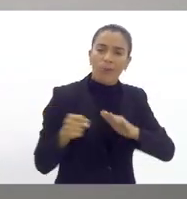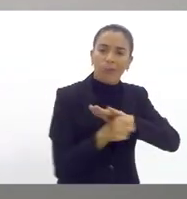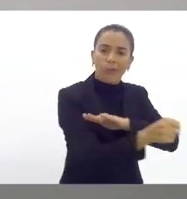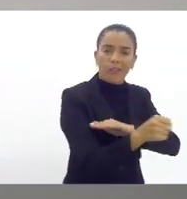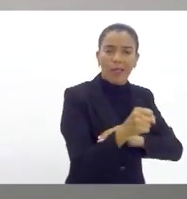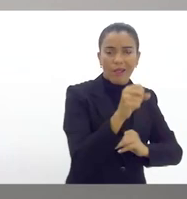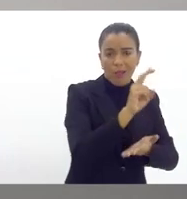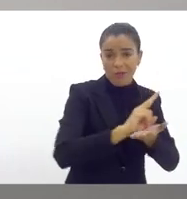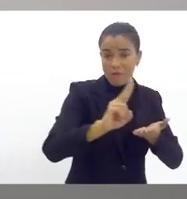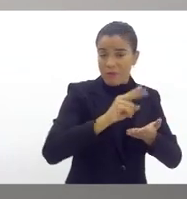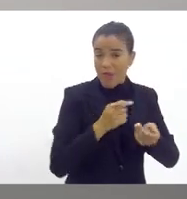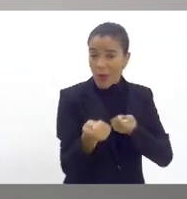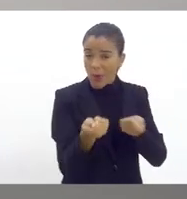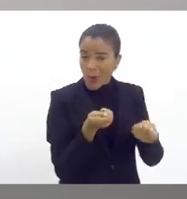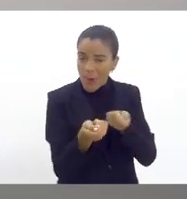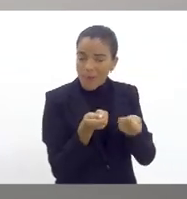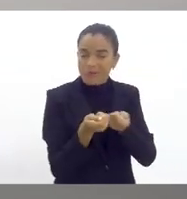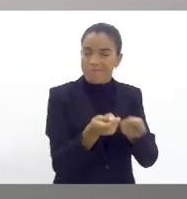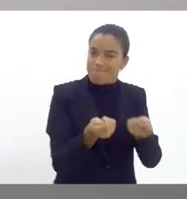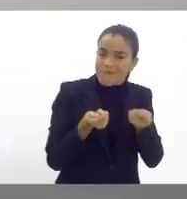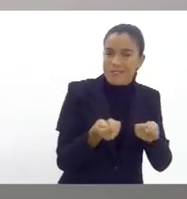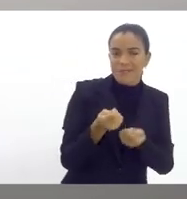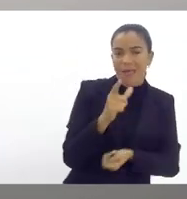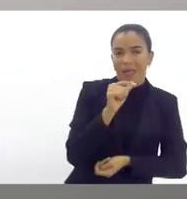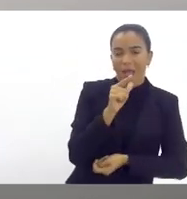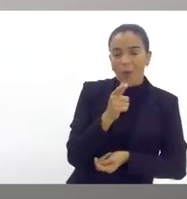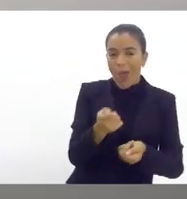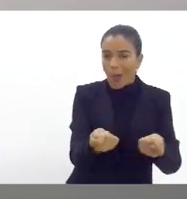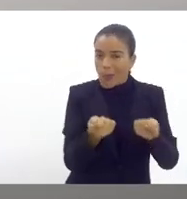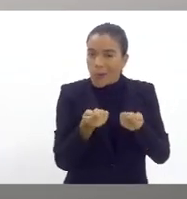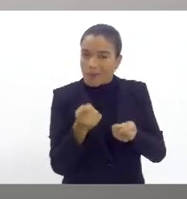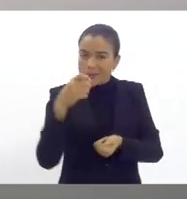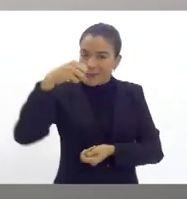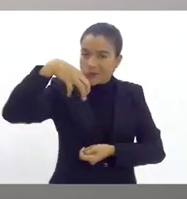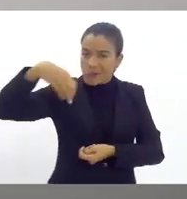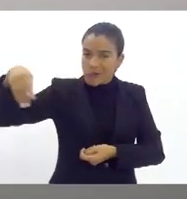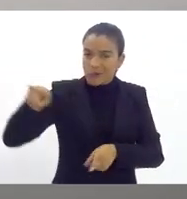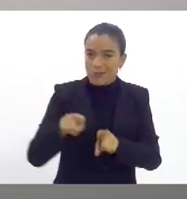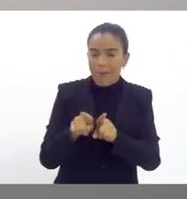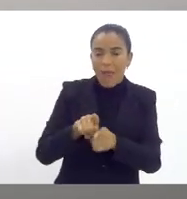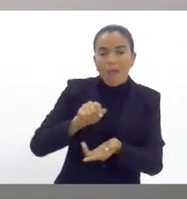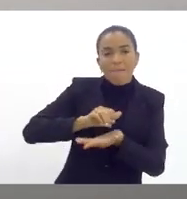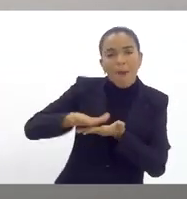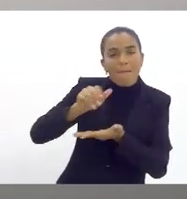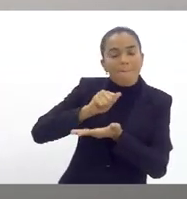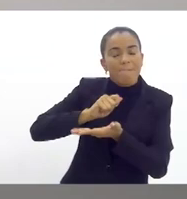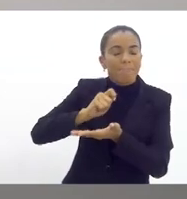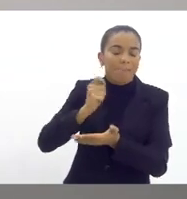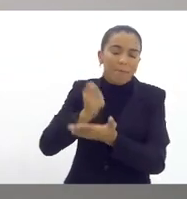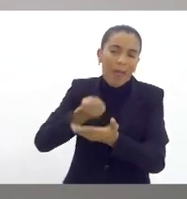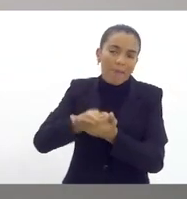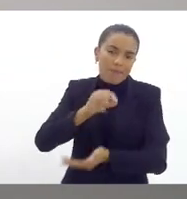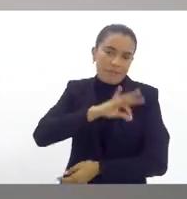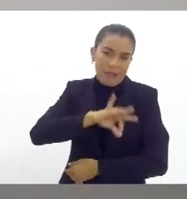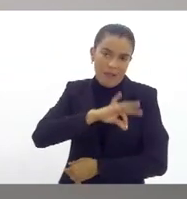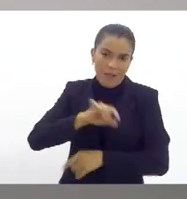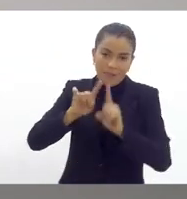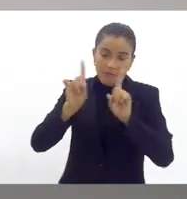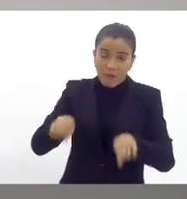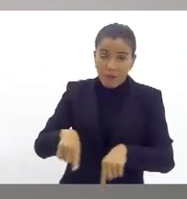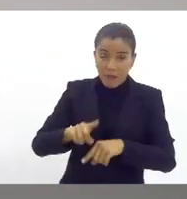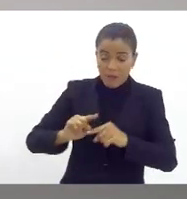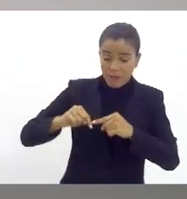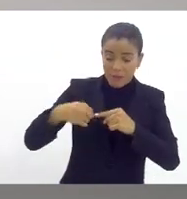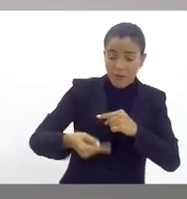você economizar água você economiza a luz você não gasta a mesma quantidade de funcionários e a gente viu que depois da pandemia isso piorou